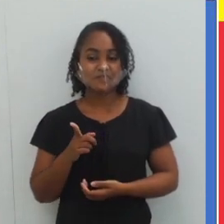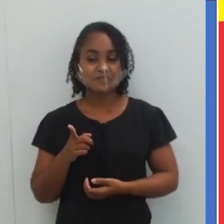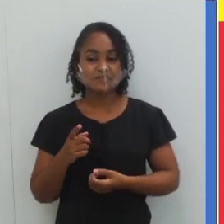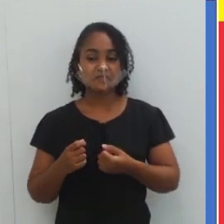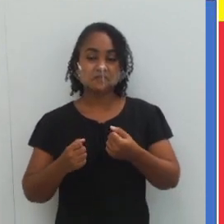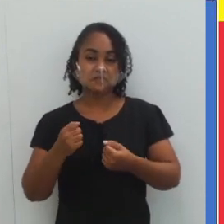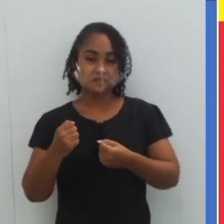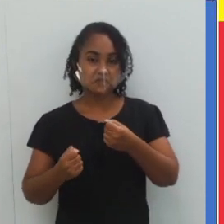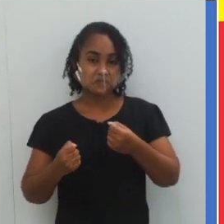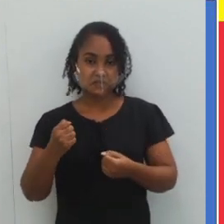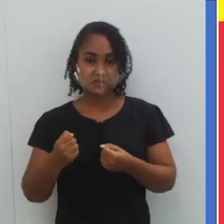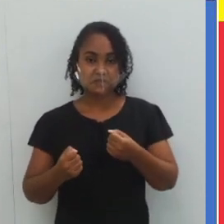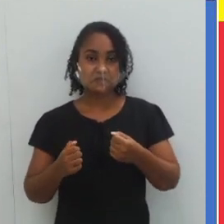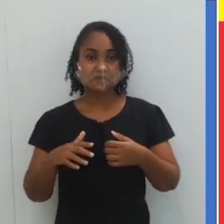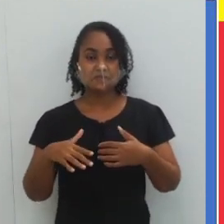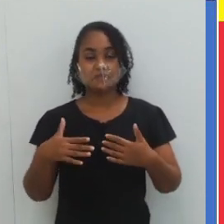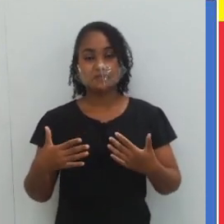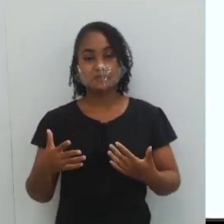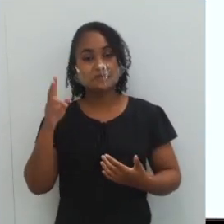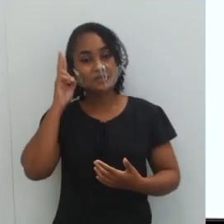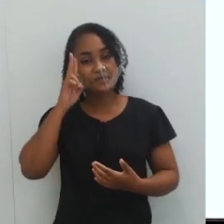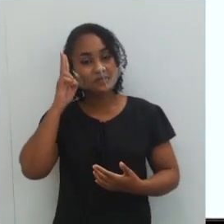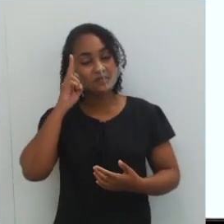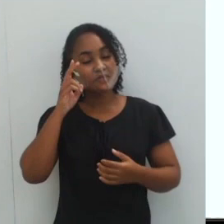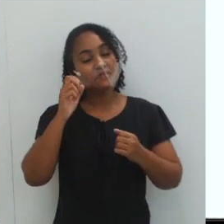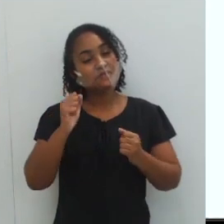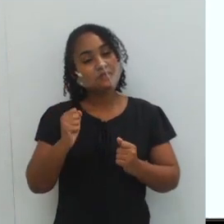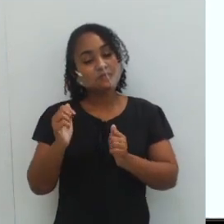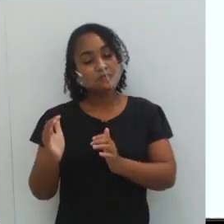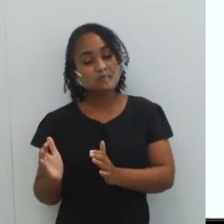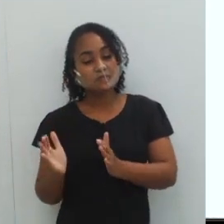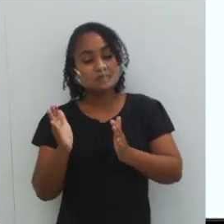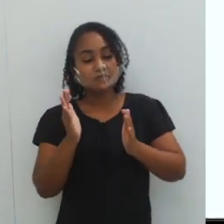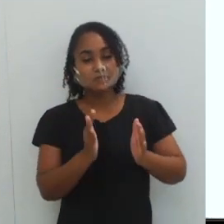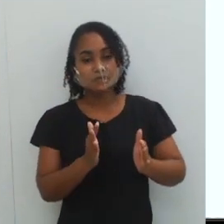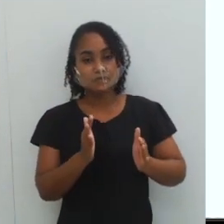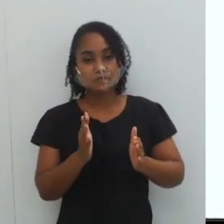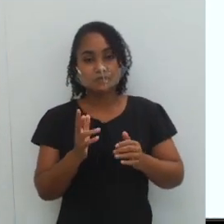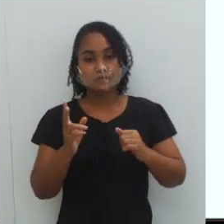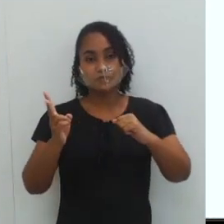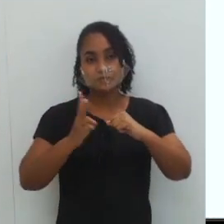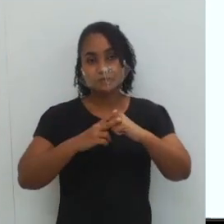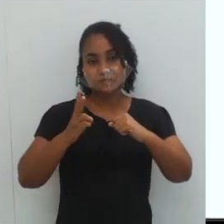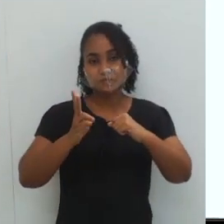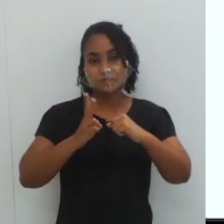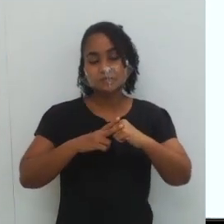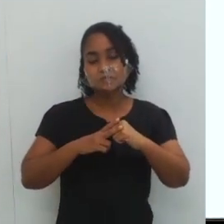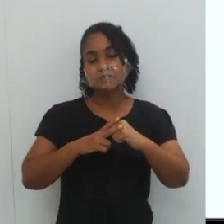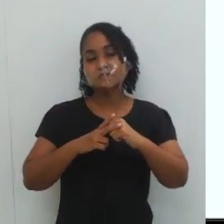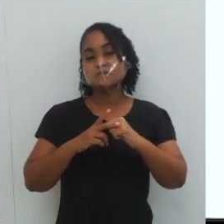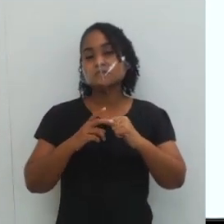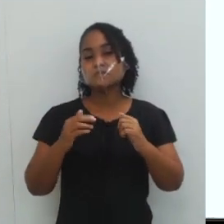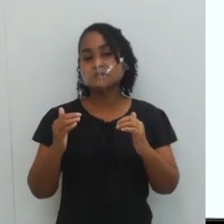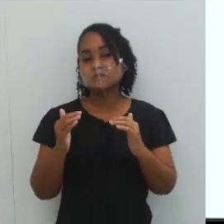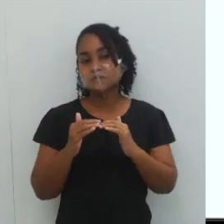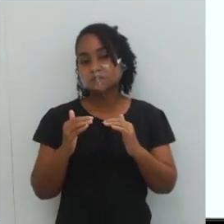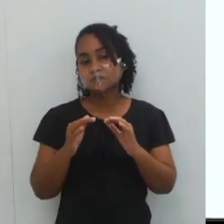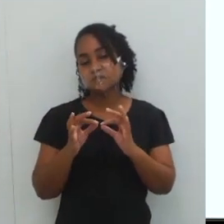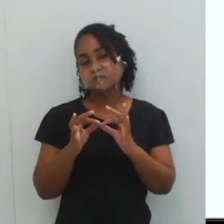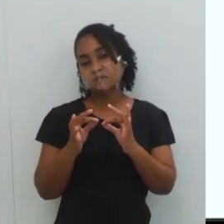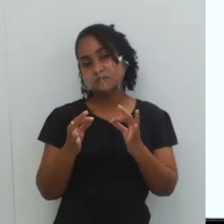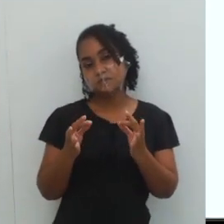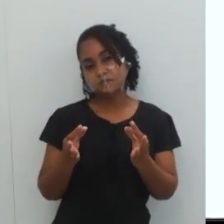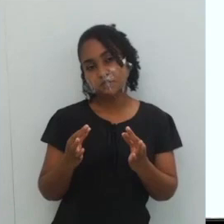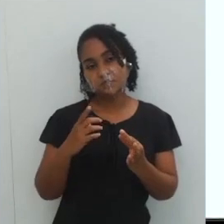ela dirigia o carro. Lembrando que quando a gente passa esses verbos, seja para o